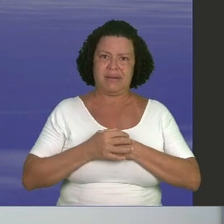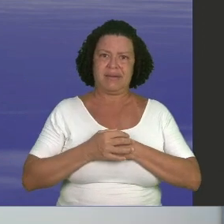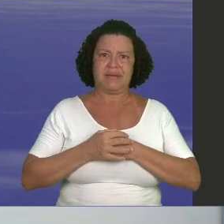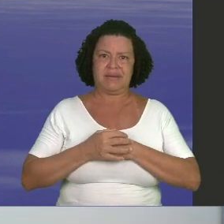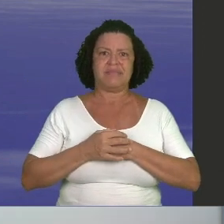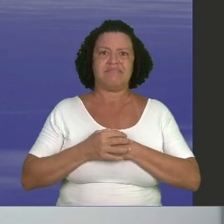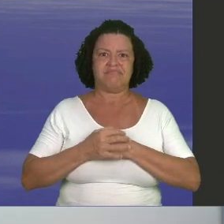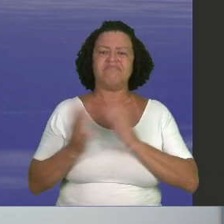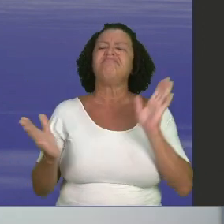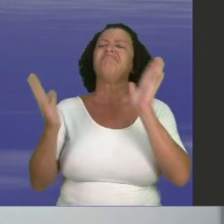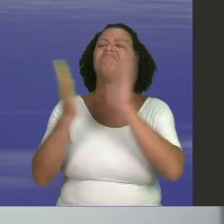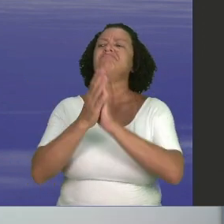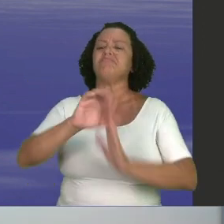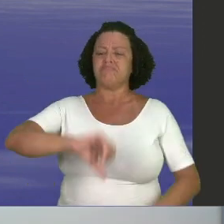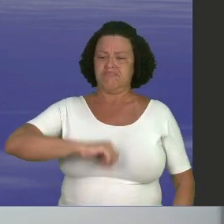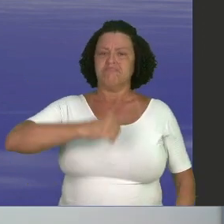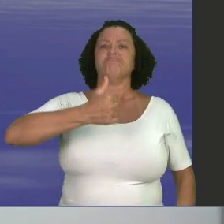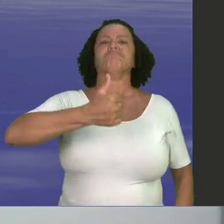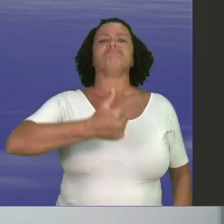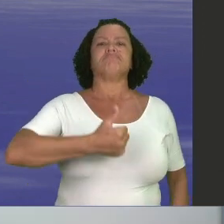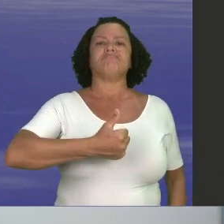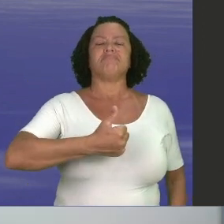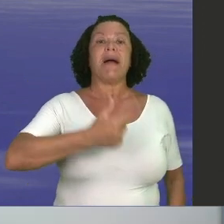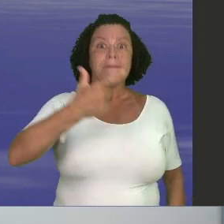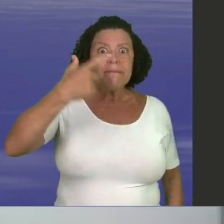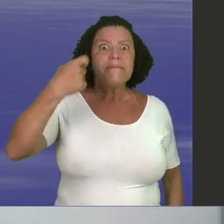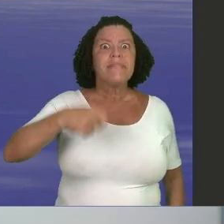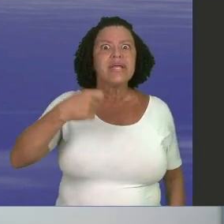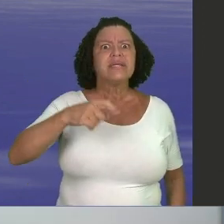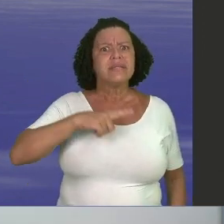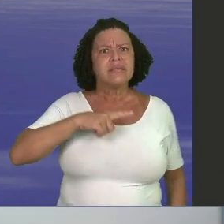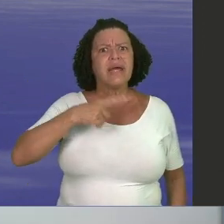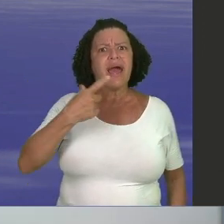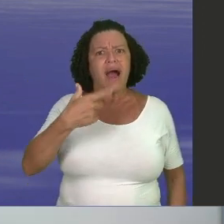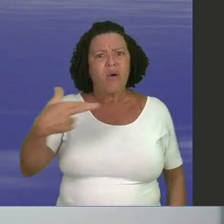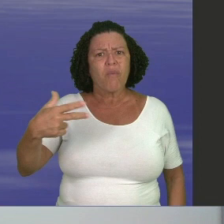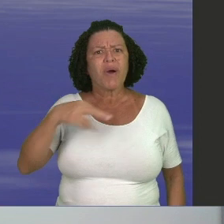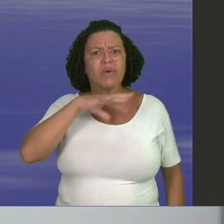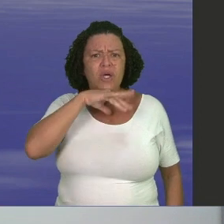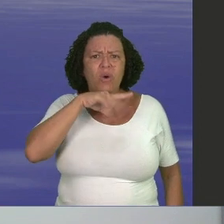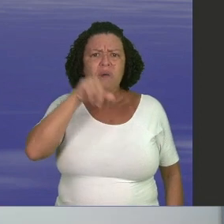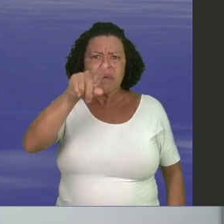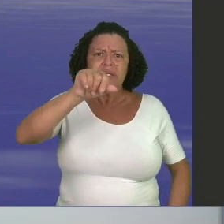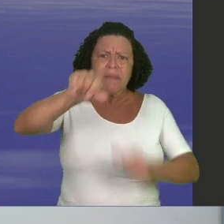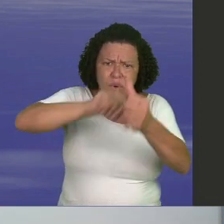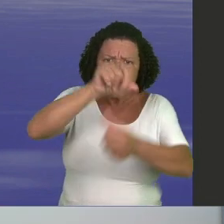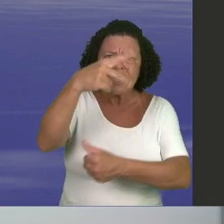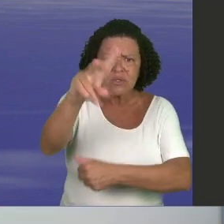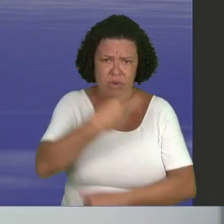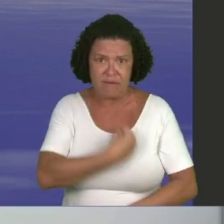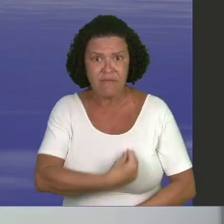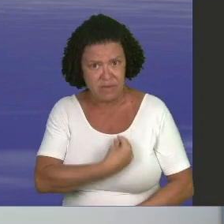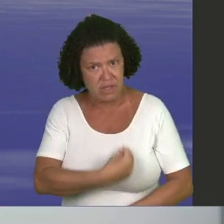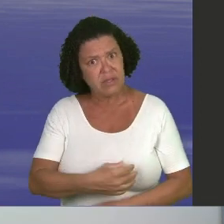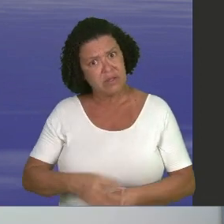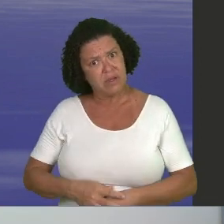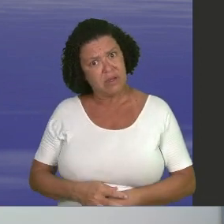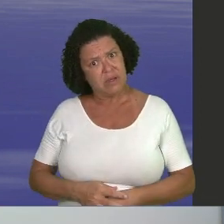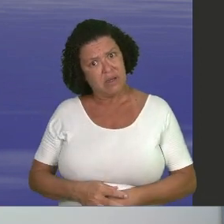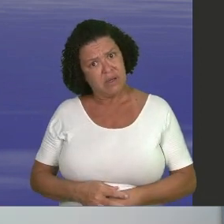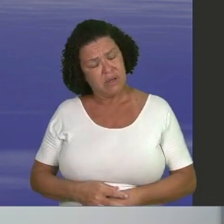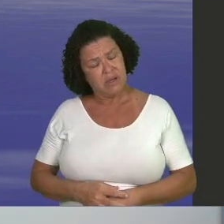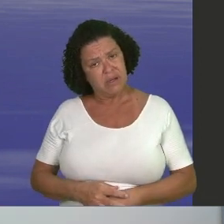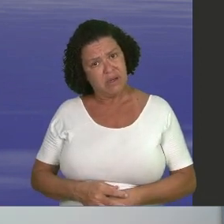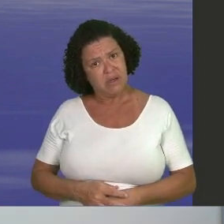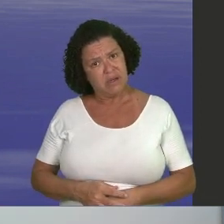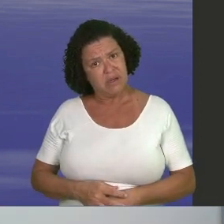atuar frente à vida? Agora, precisa ter algo ruim na nossa vida para mudarmos? Precisa ter algo ruim na nossa vida